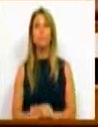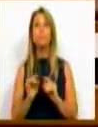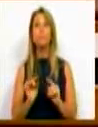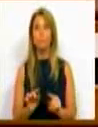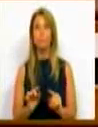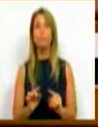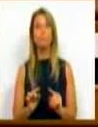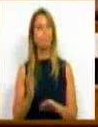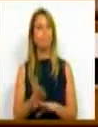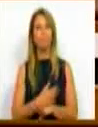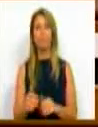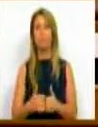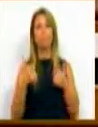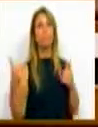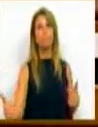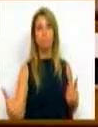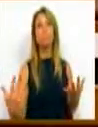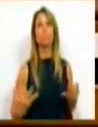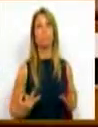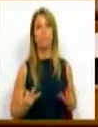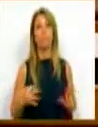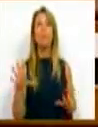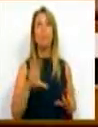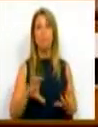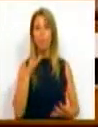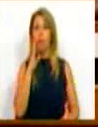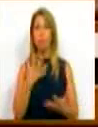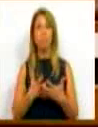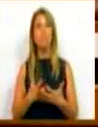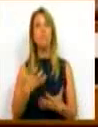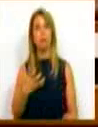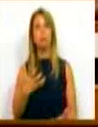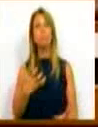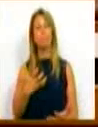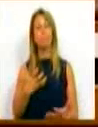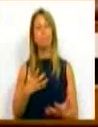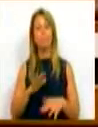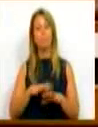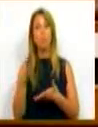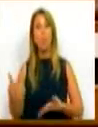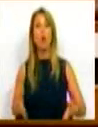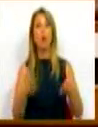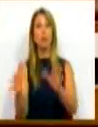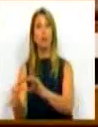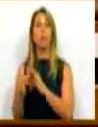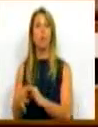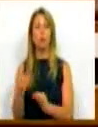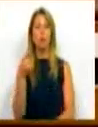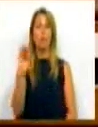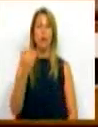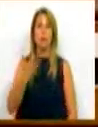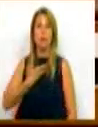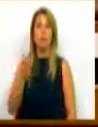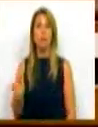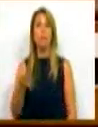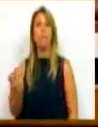E isso separou-nos e separa-nos de forma muito marcante da orientação com que a coligação PSD-PP governou